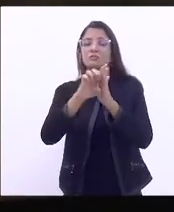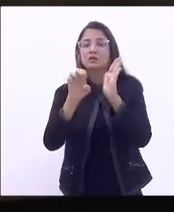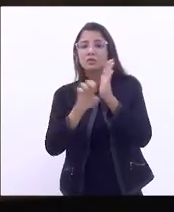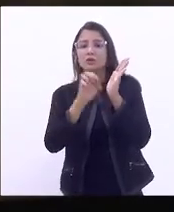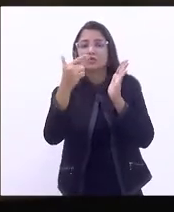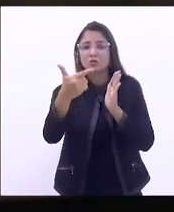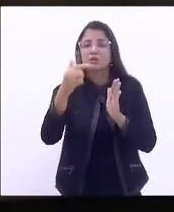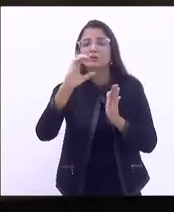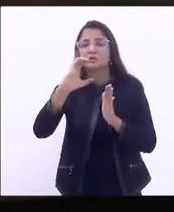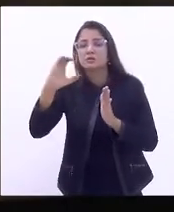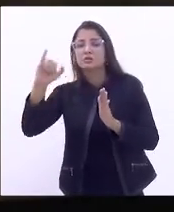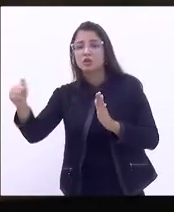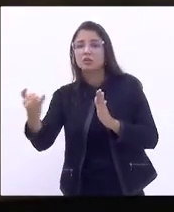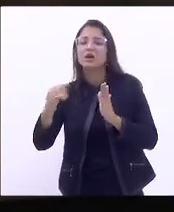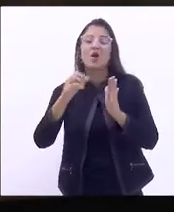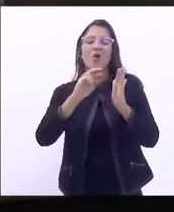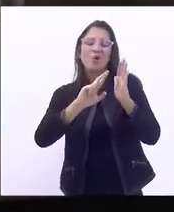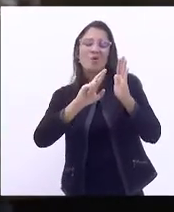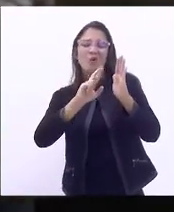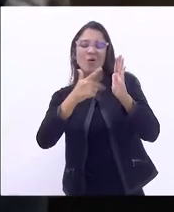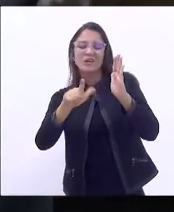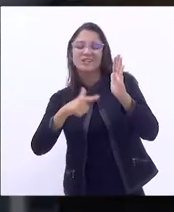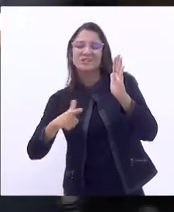contrárias às demais emendas.